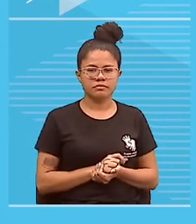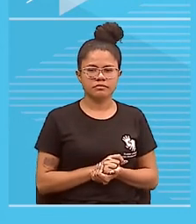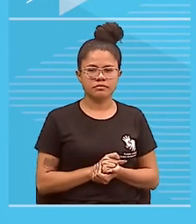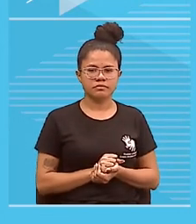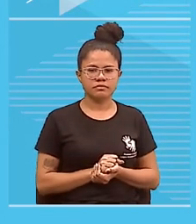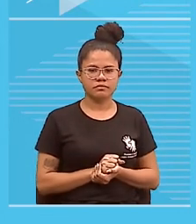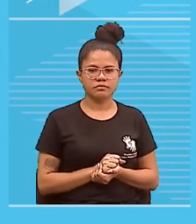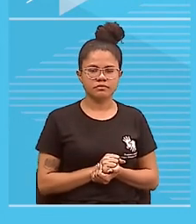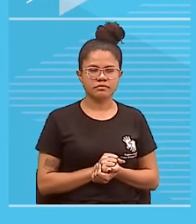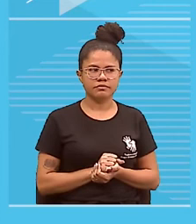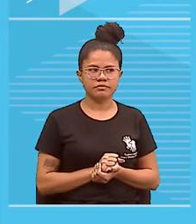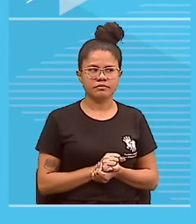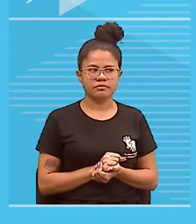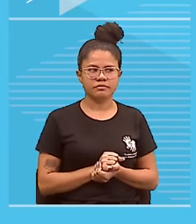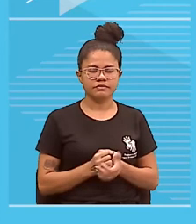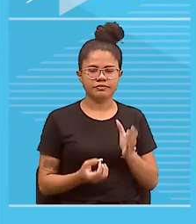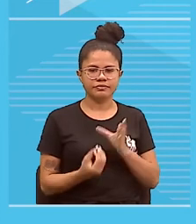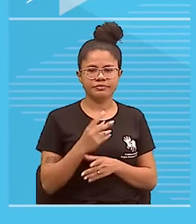é h2oh